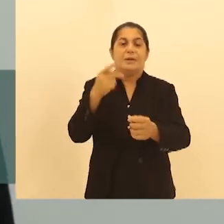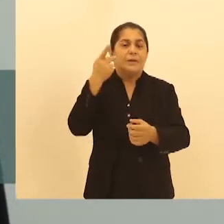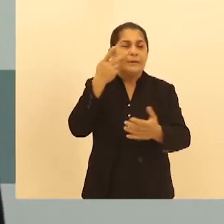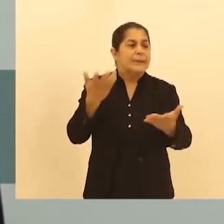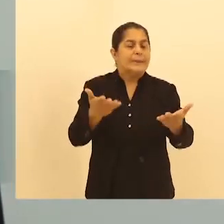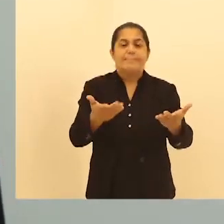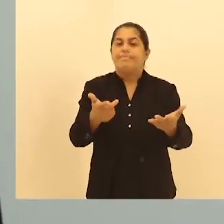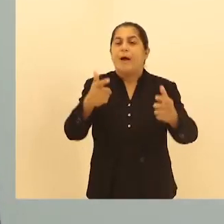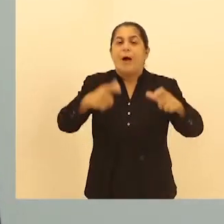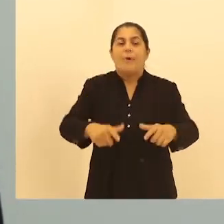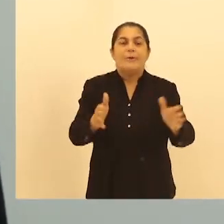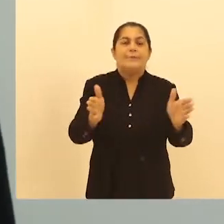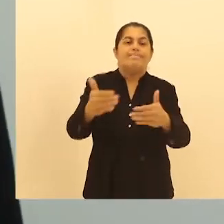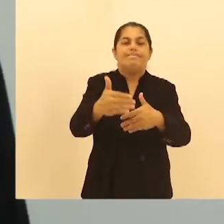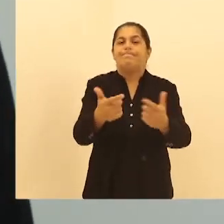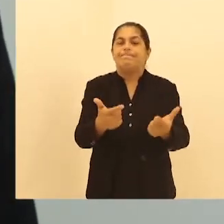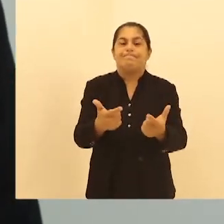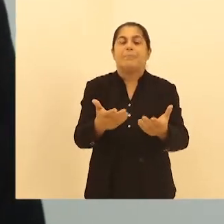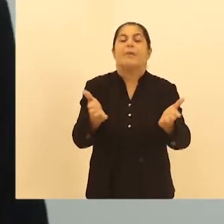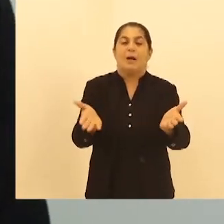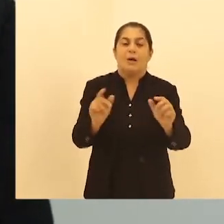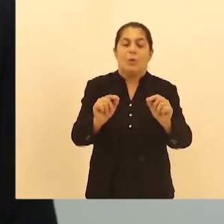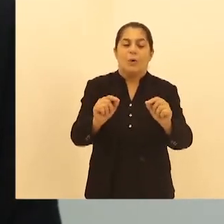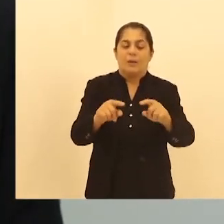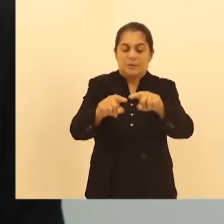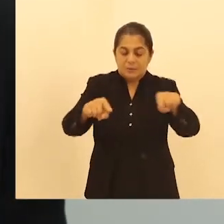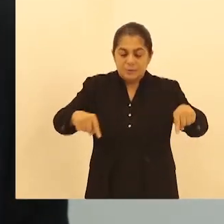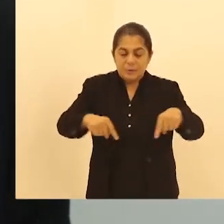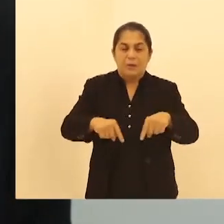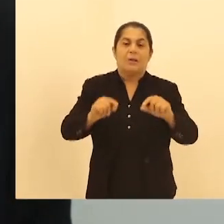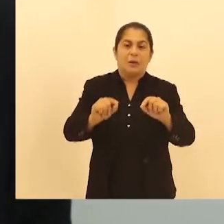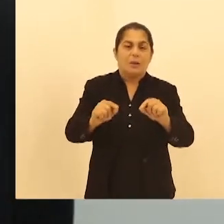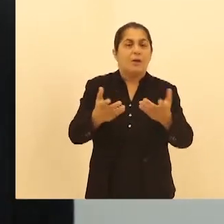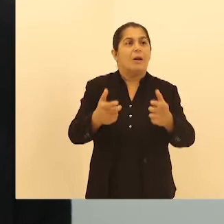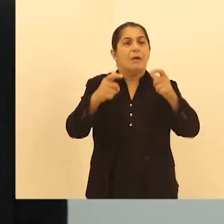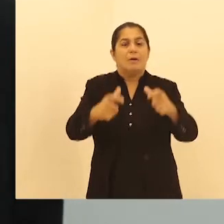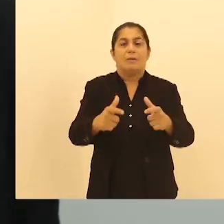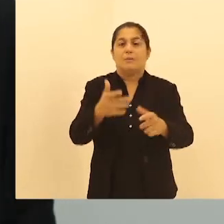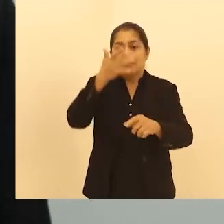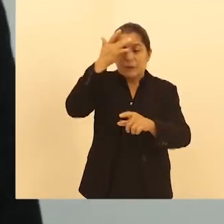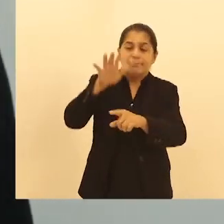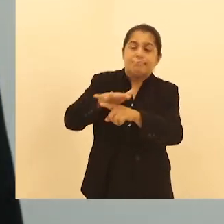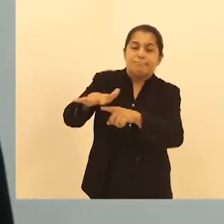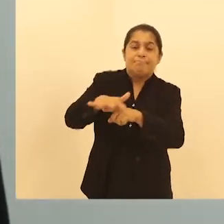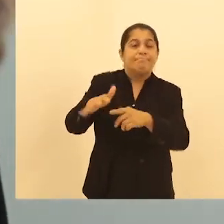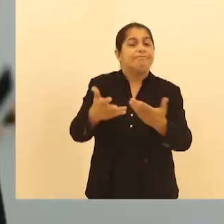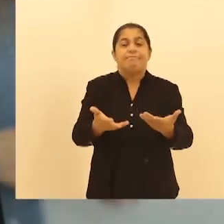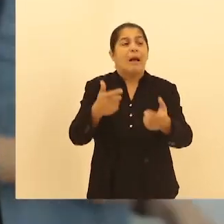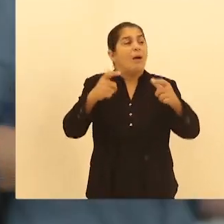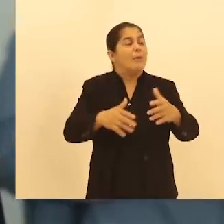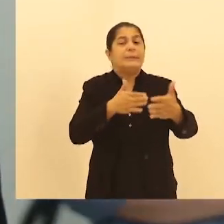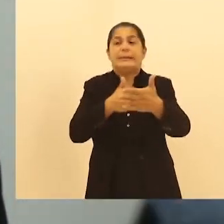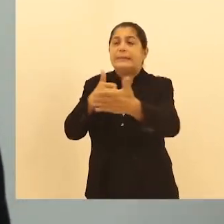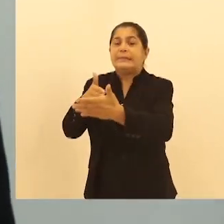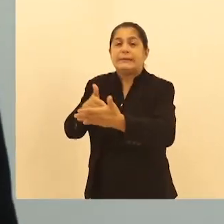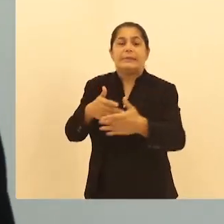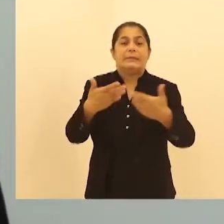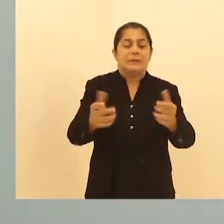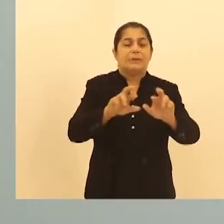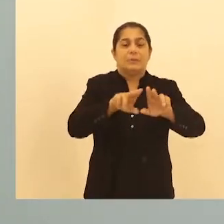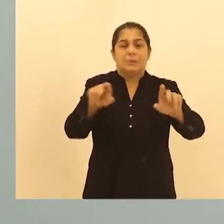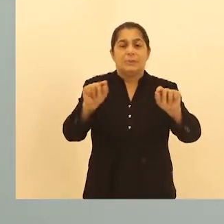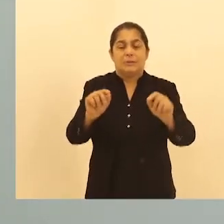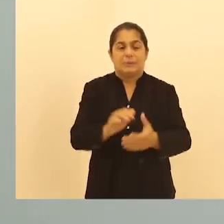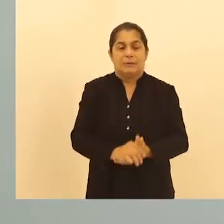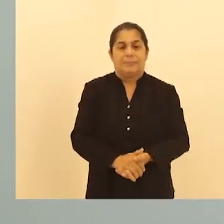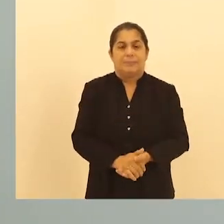não criam um ambiente para trabalhar e por conseguinte também não existia um local para receber a sociedade onde vezes às vezes e muitas